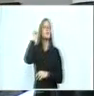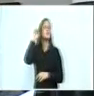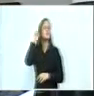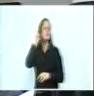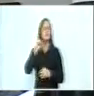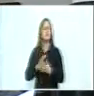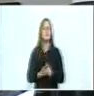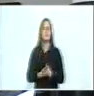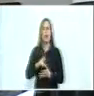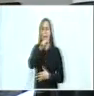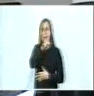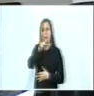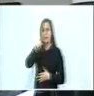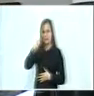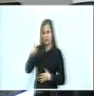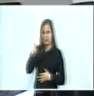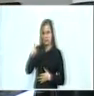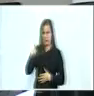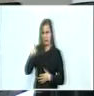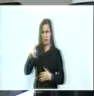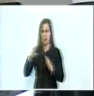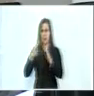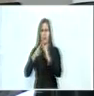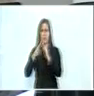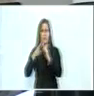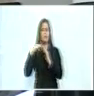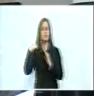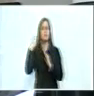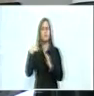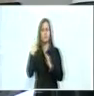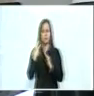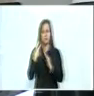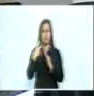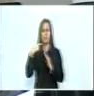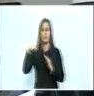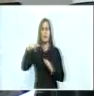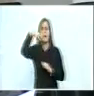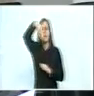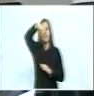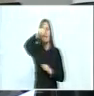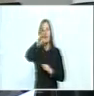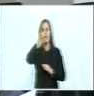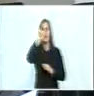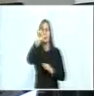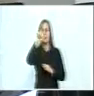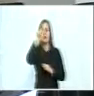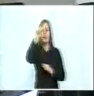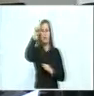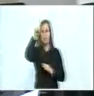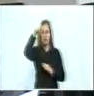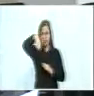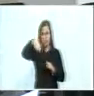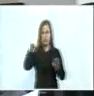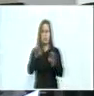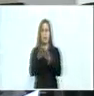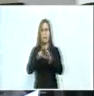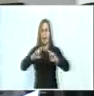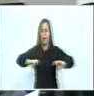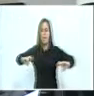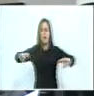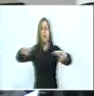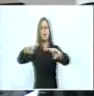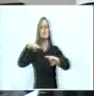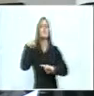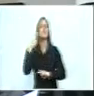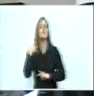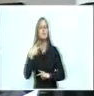A presidente da Câmara Municipal de Viçosa, Marilândia Santana Pinto Coelho Ferreira, e a mesa diretora,